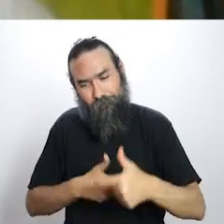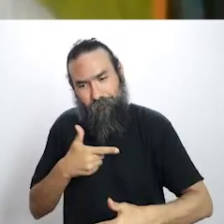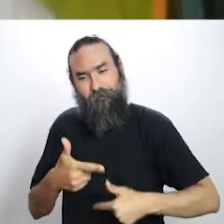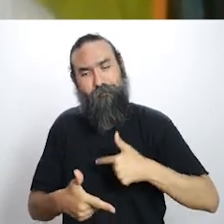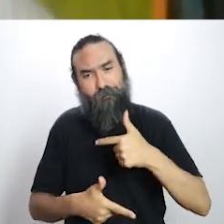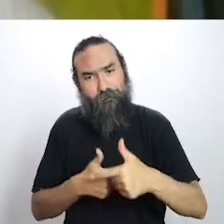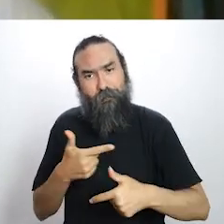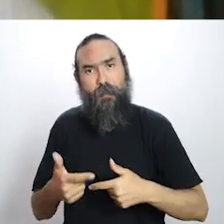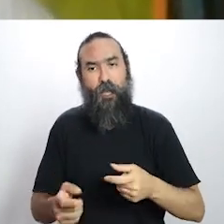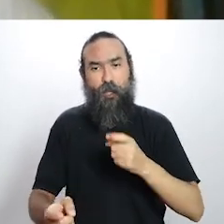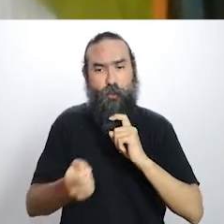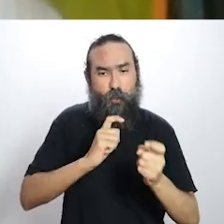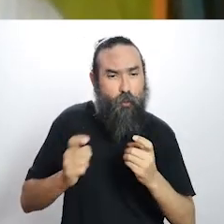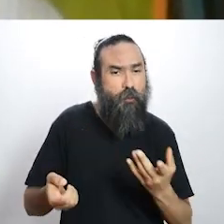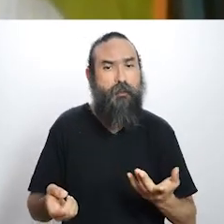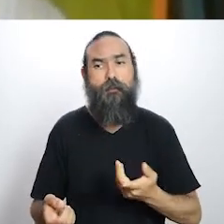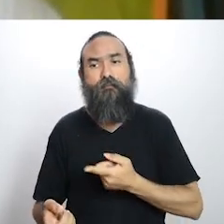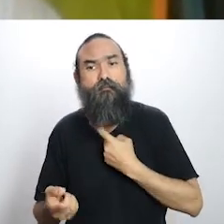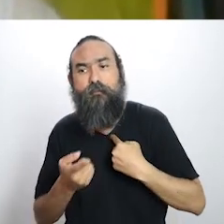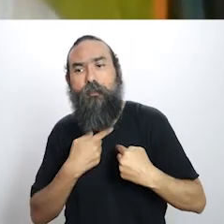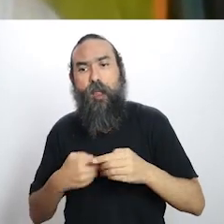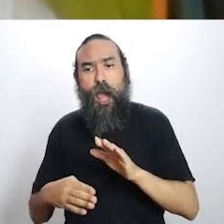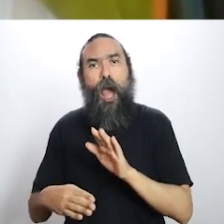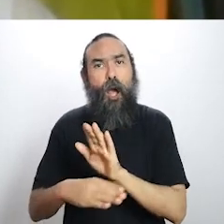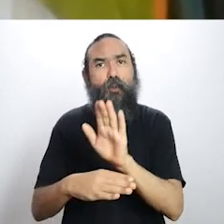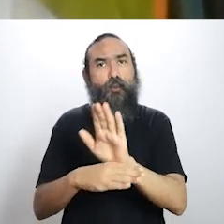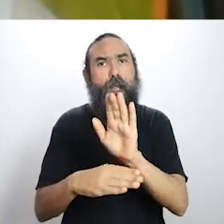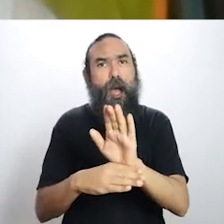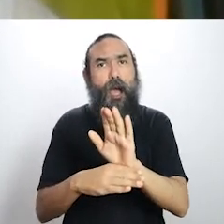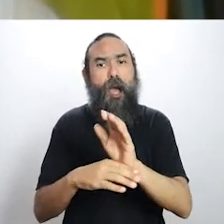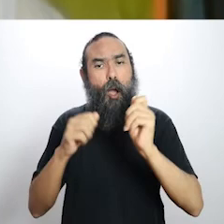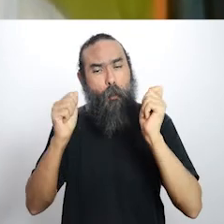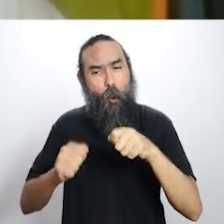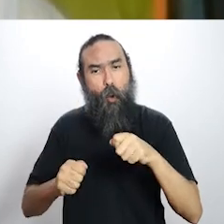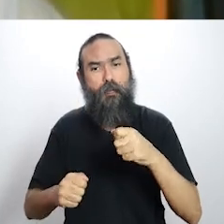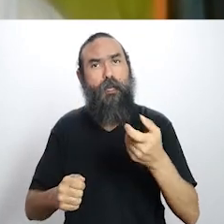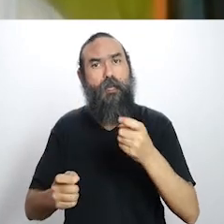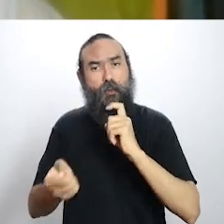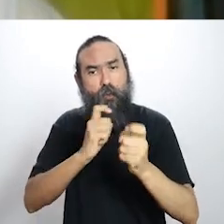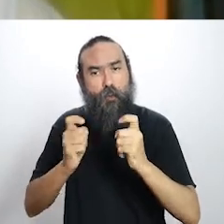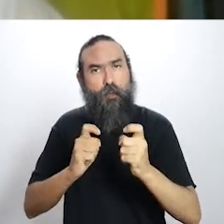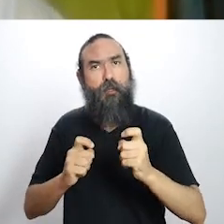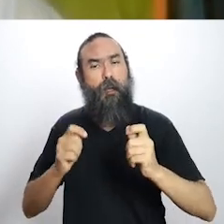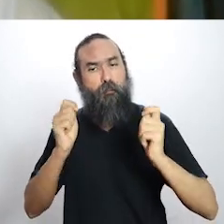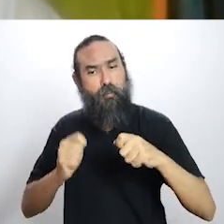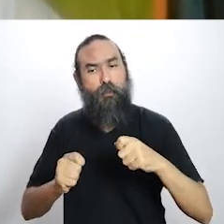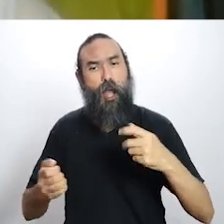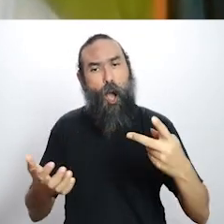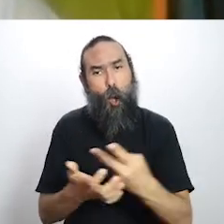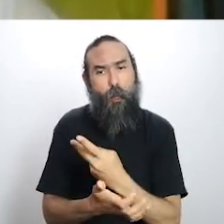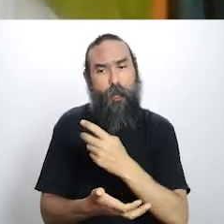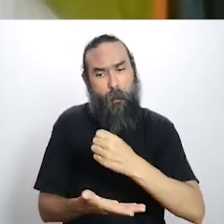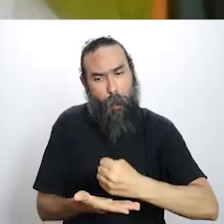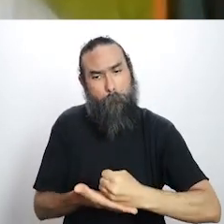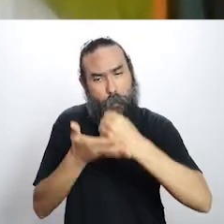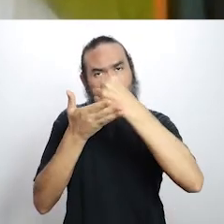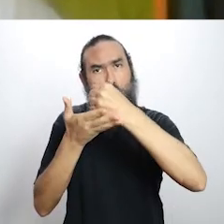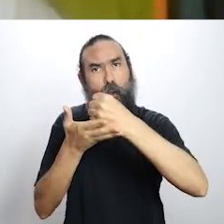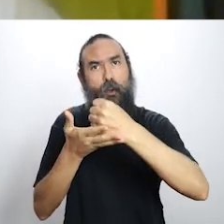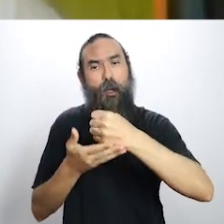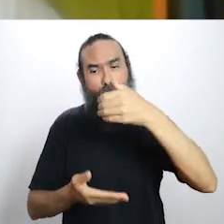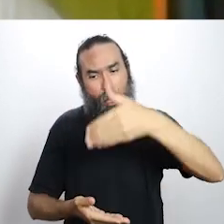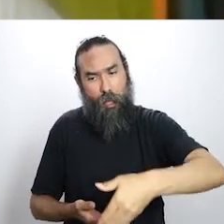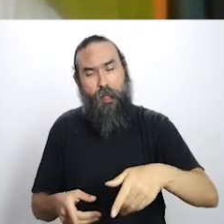discussão e ajudando a que ela pudesse acontecer. Também o encontro sempre foi um palco para que